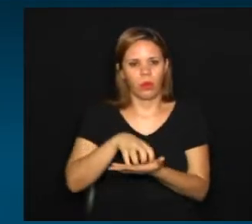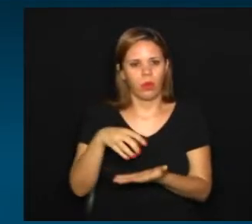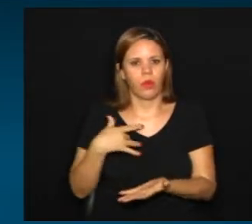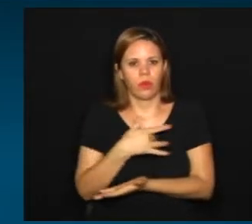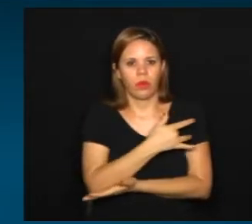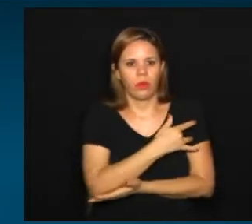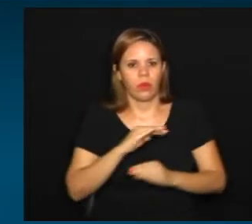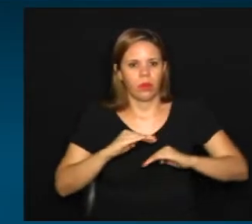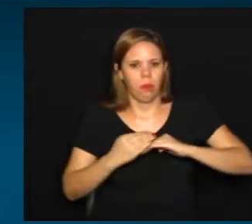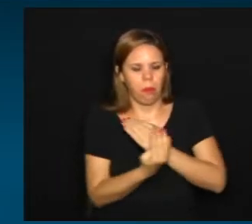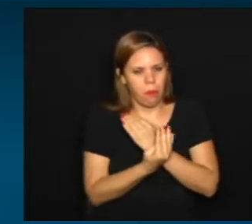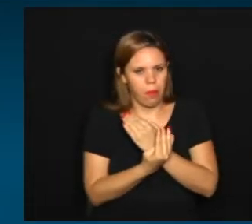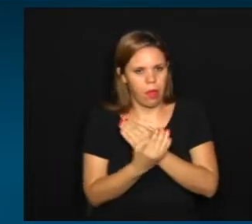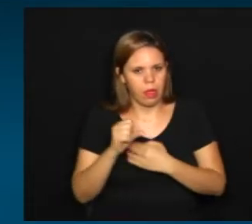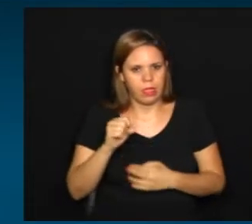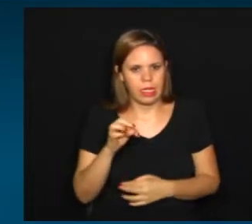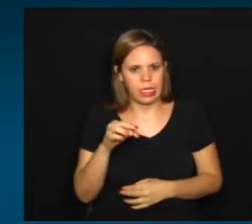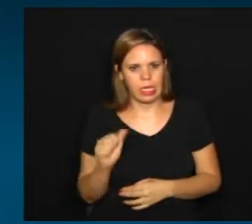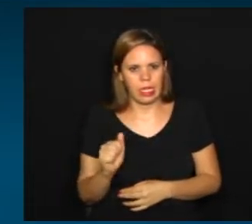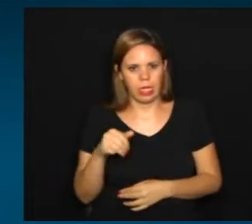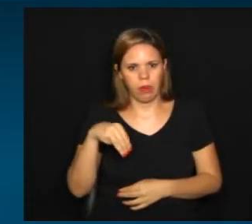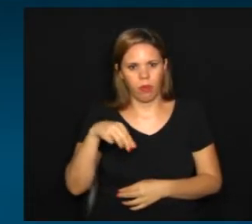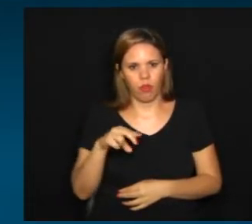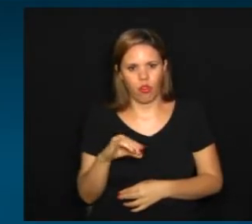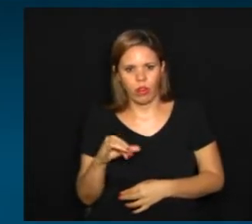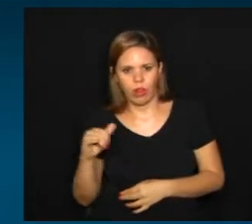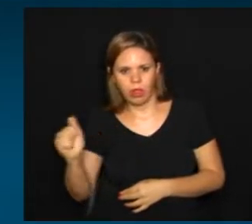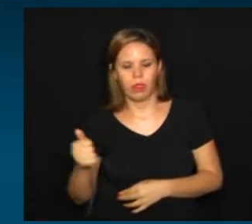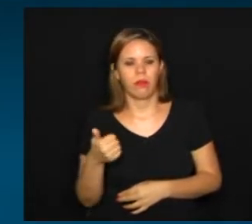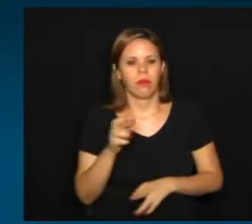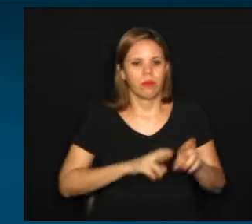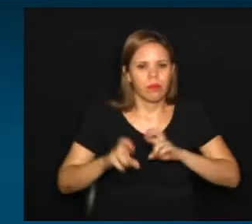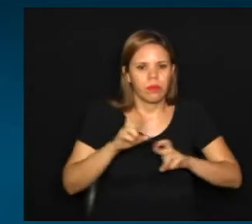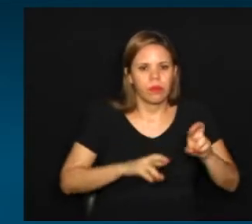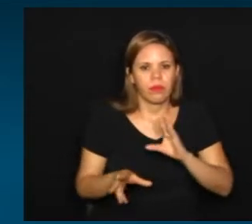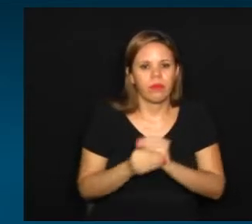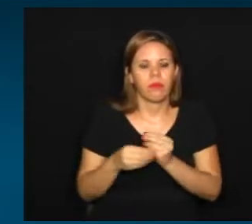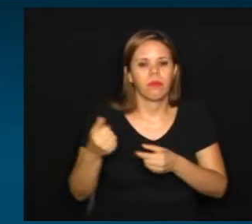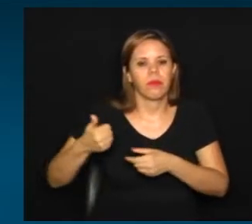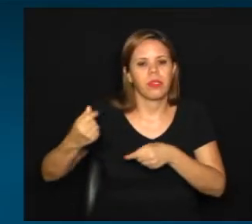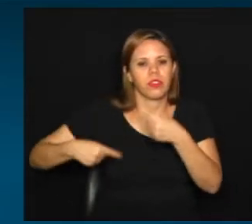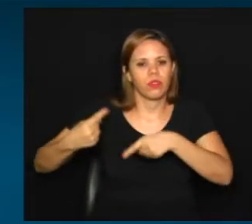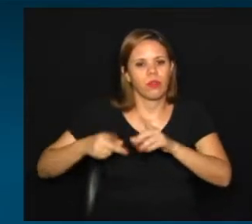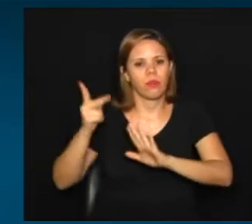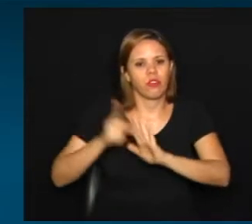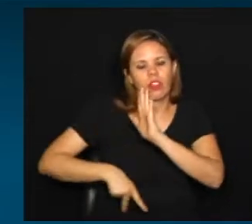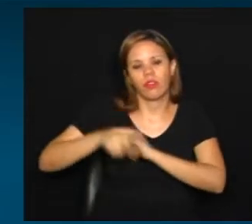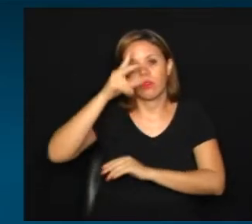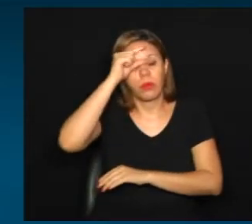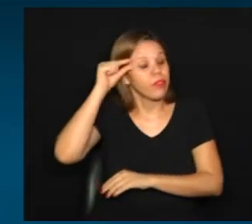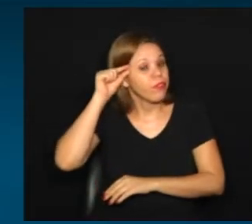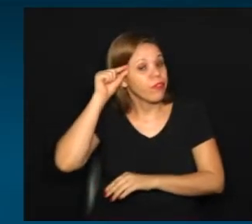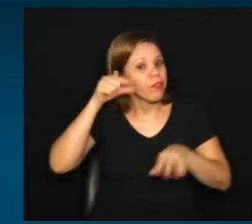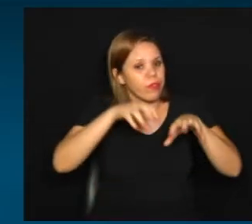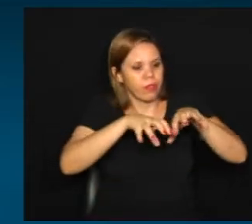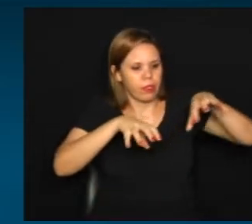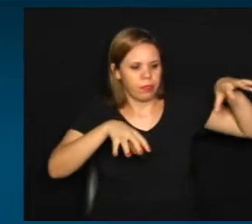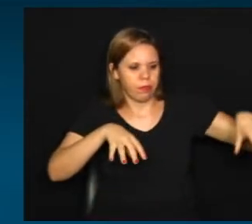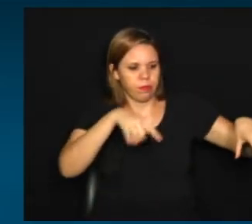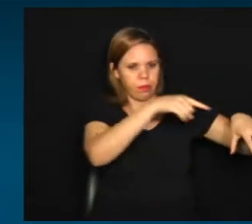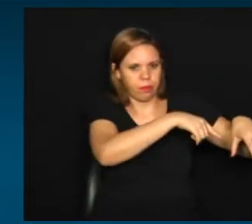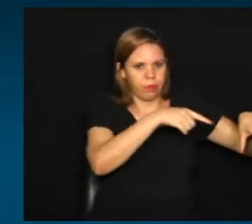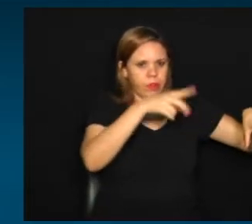no Jardim Santa Mônica. E por fim será analisado em primeira discussão outro projeto do prefeito que desincorpora da classe de